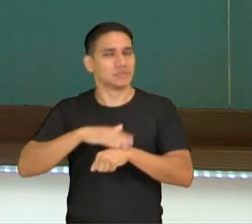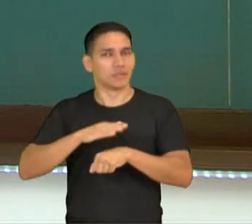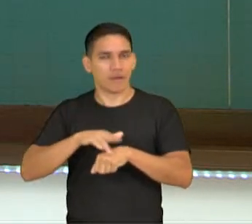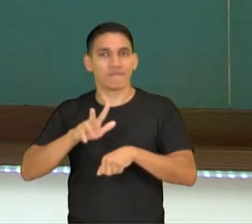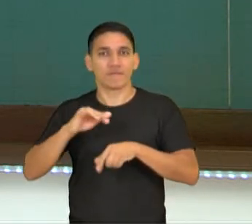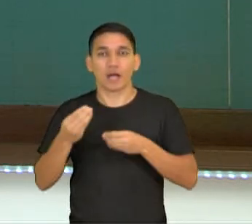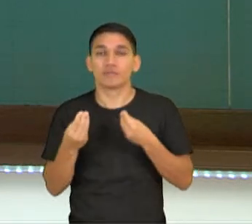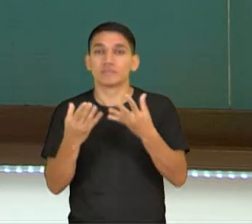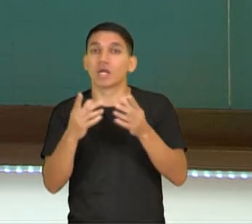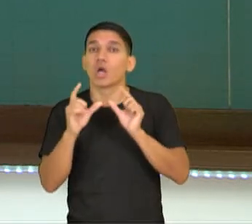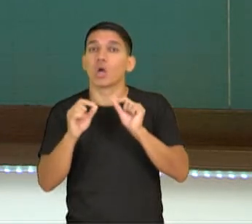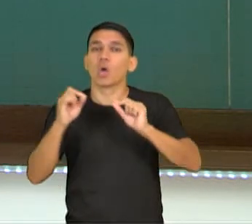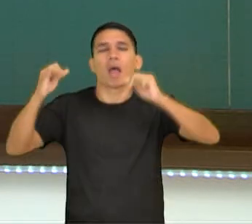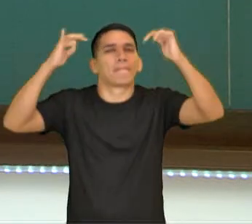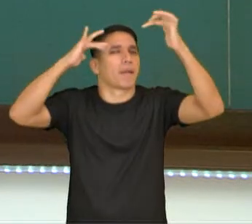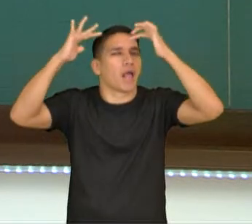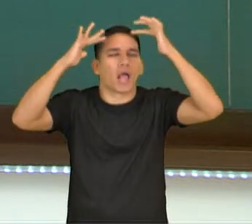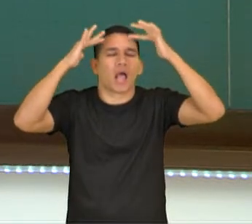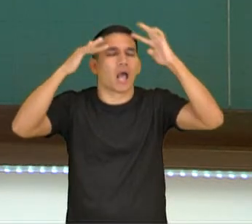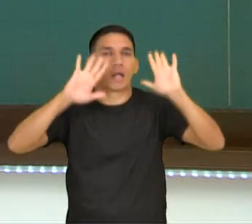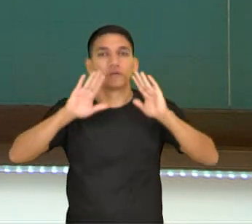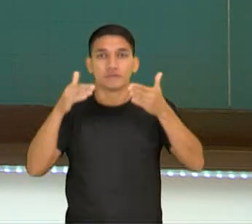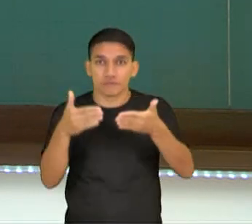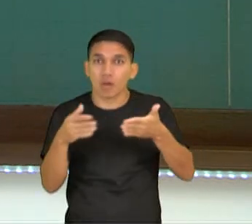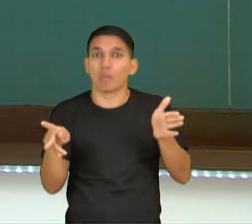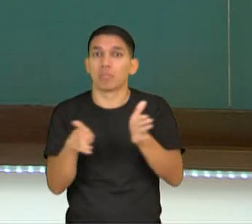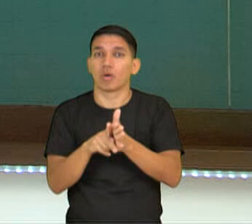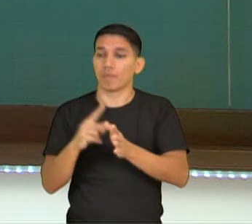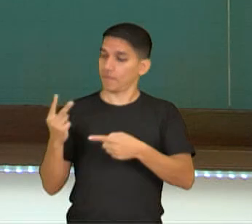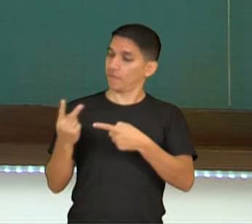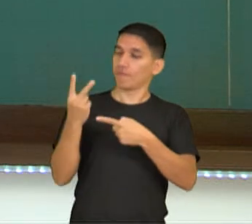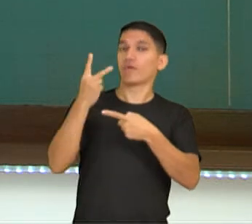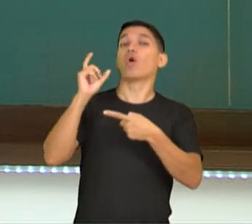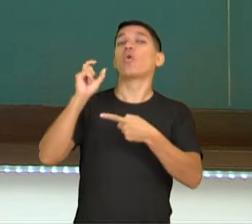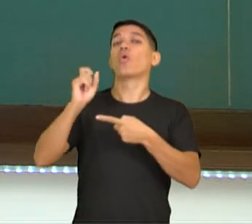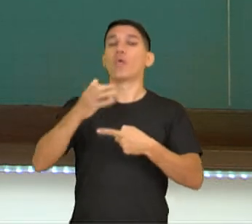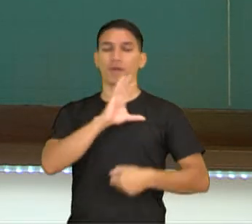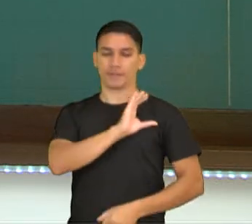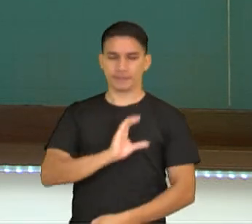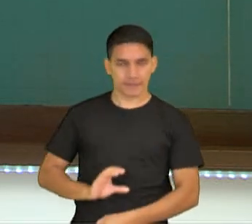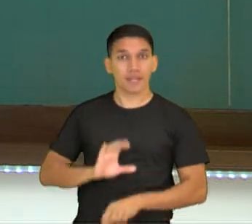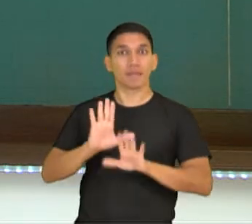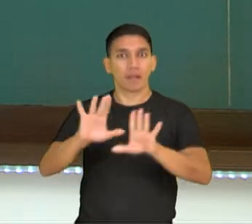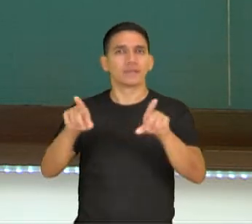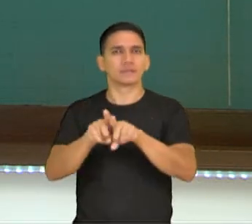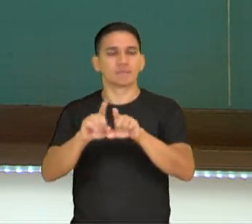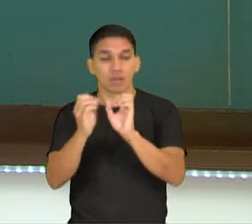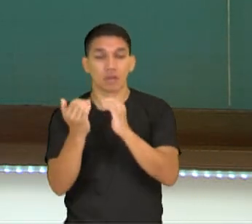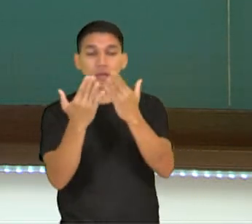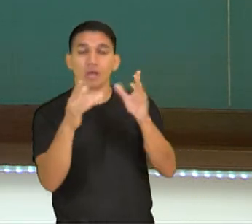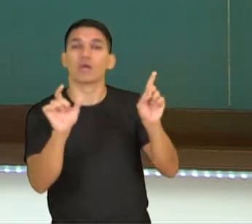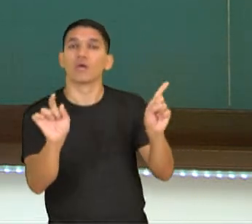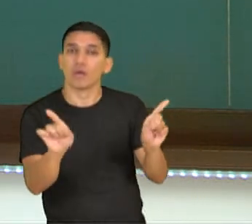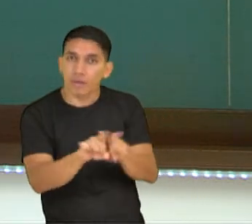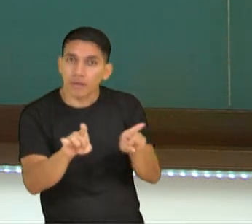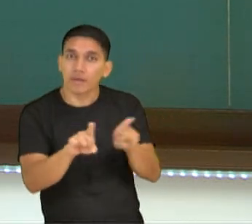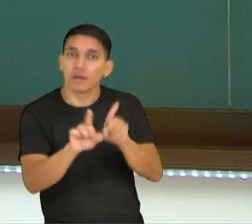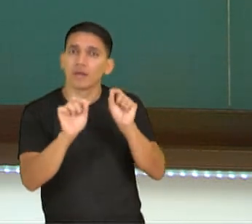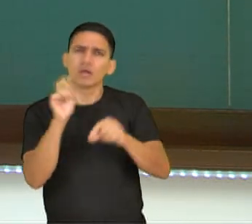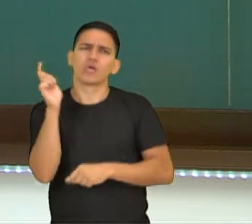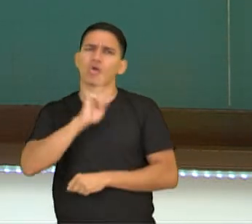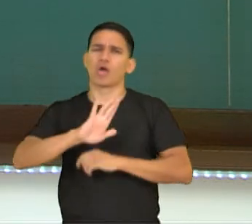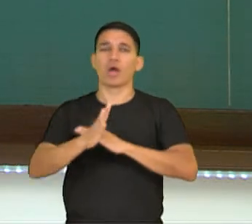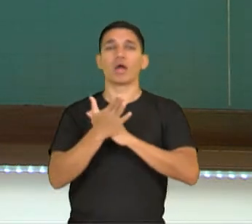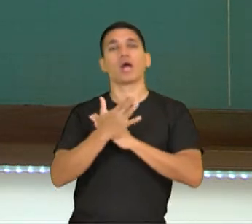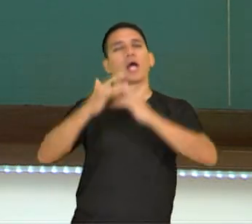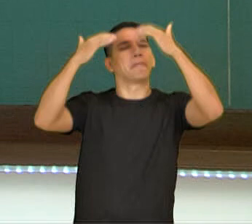nós uma reflexão muito voltada para os valores cristãos, mas que, para além disso, possa ser válido também para a gente